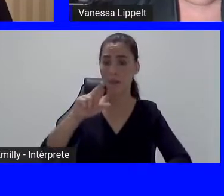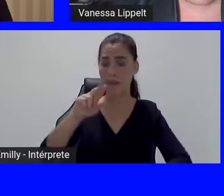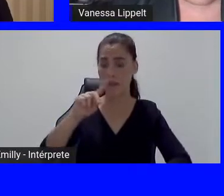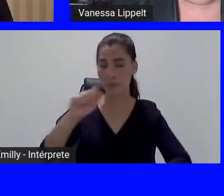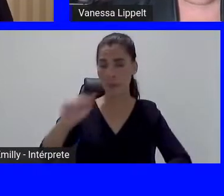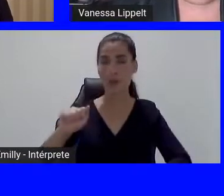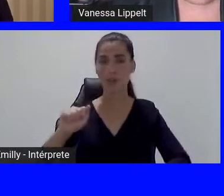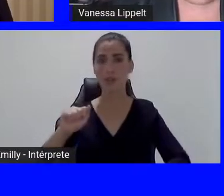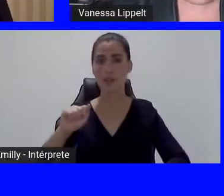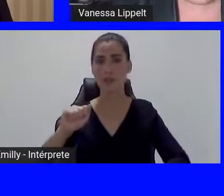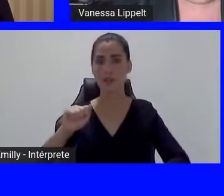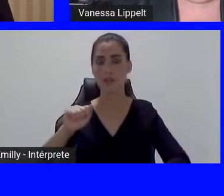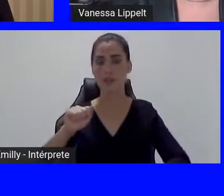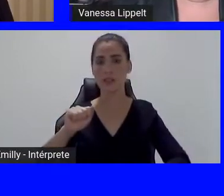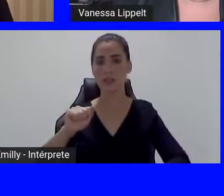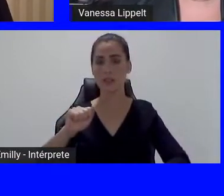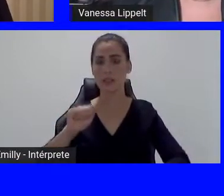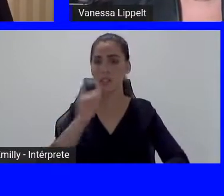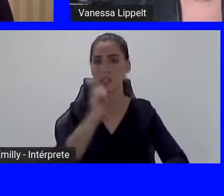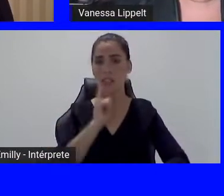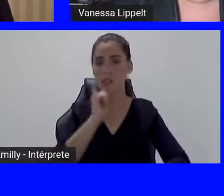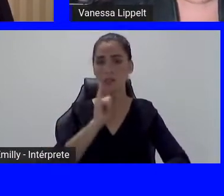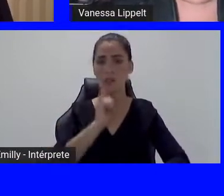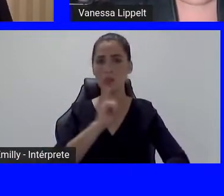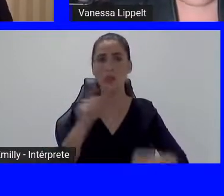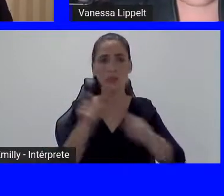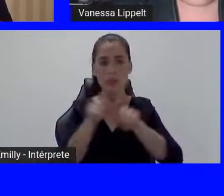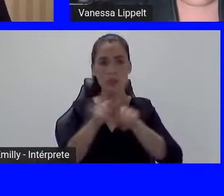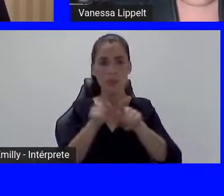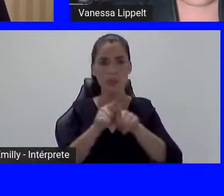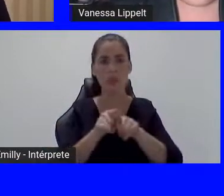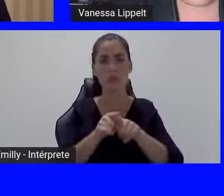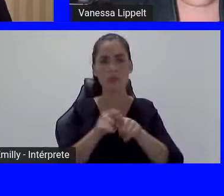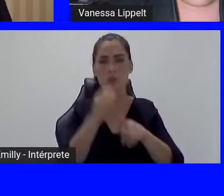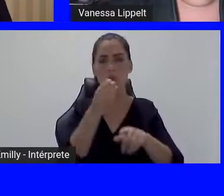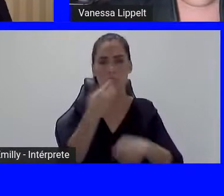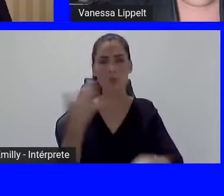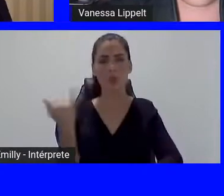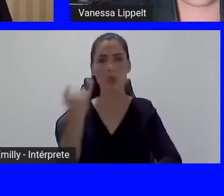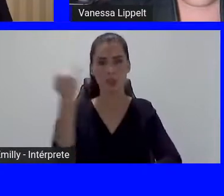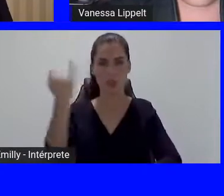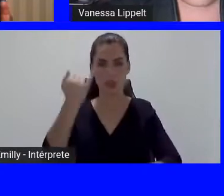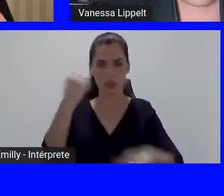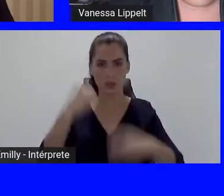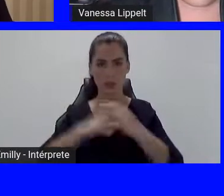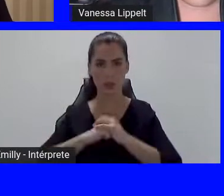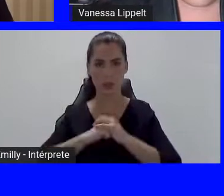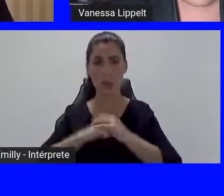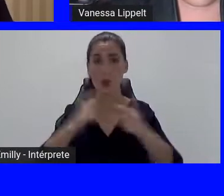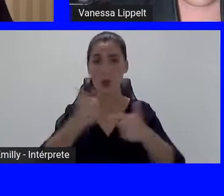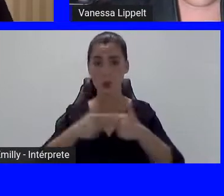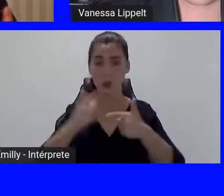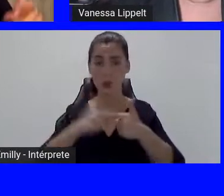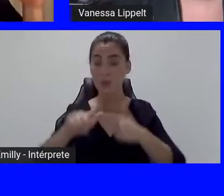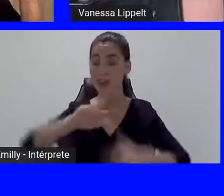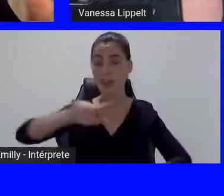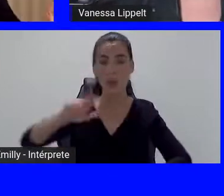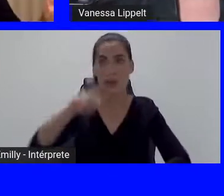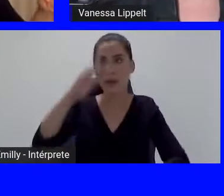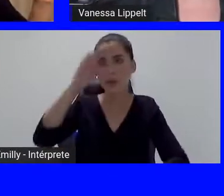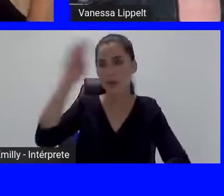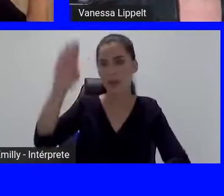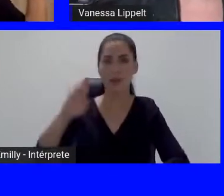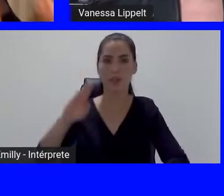sistemas de vigilância muito bem elaborados. O problema não está na militarização da política. Está primeiro em colocar militares